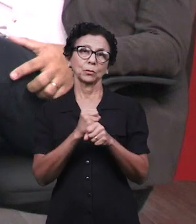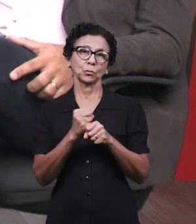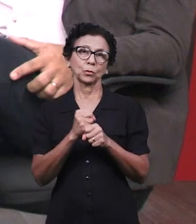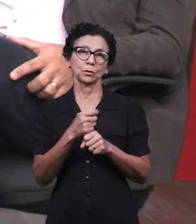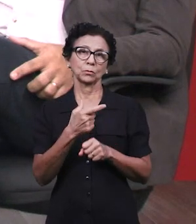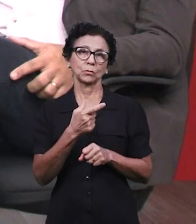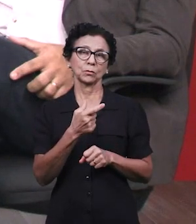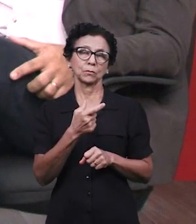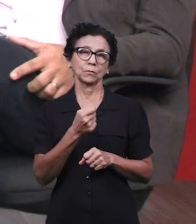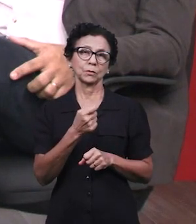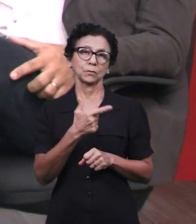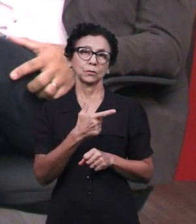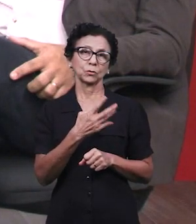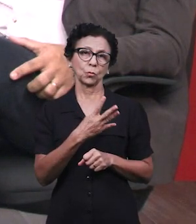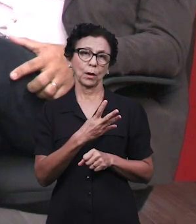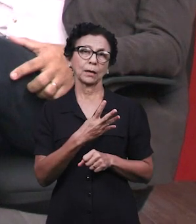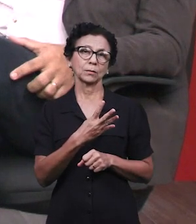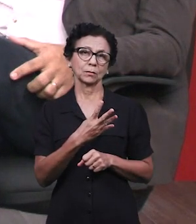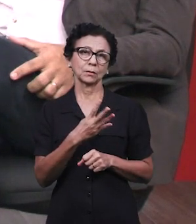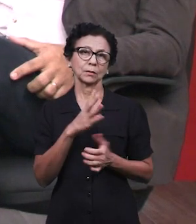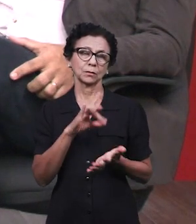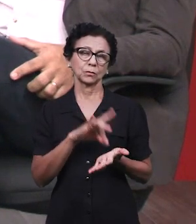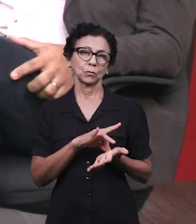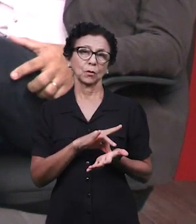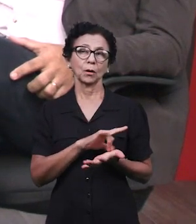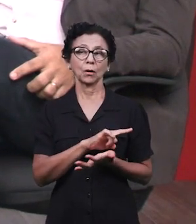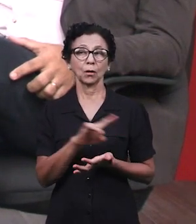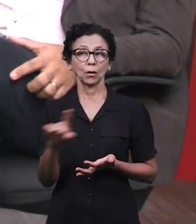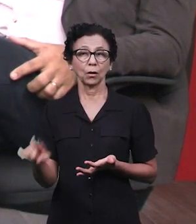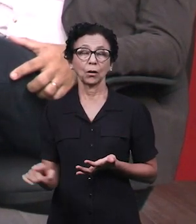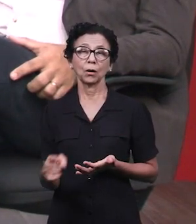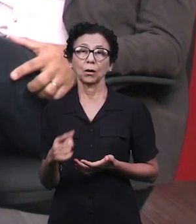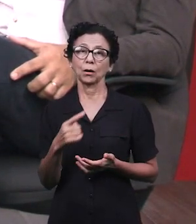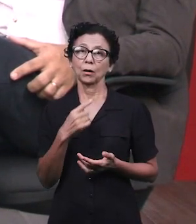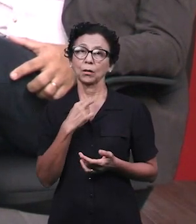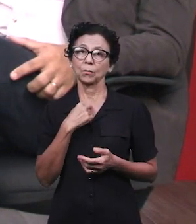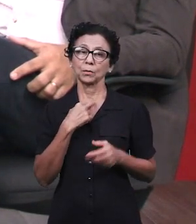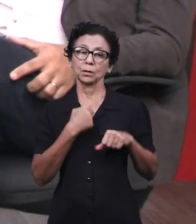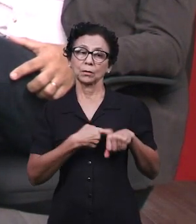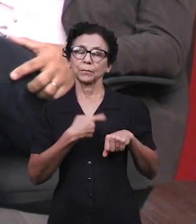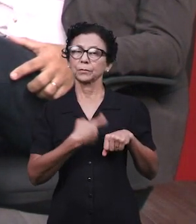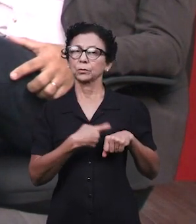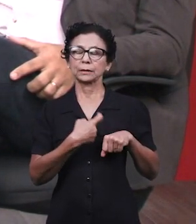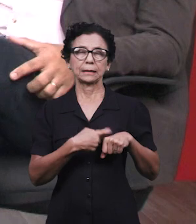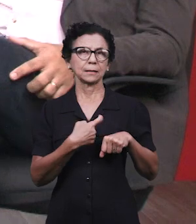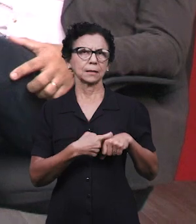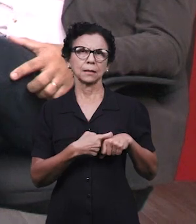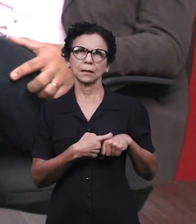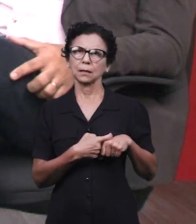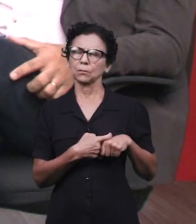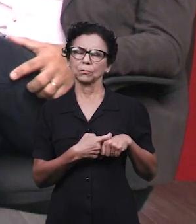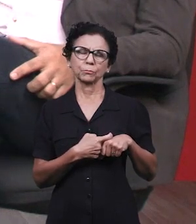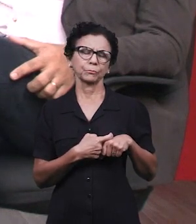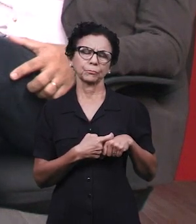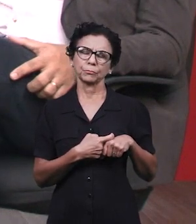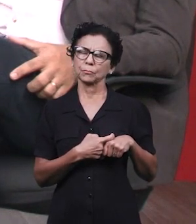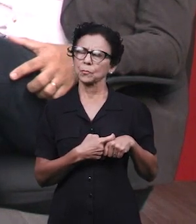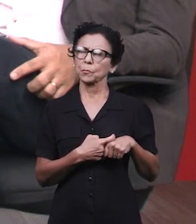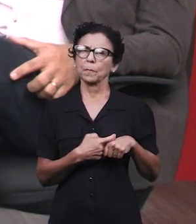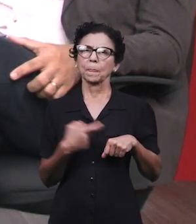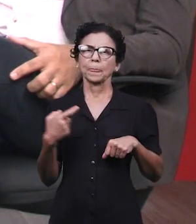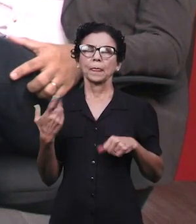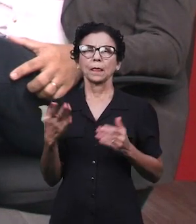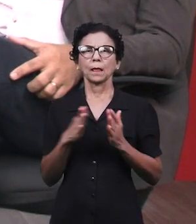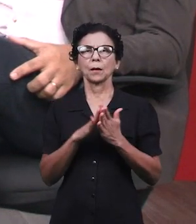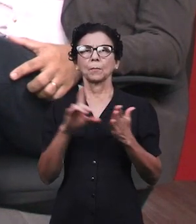Então nós não podemos endurecer o coração, né, a palavra do Senhor, endurecer. Então a gente vê ali que quando ele chega lá